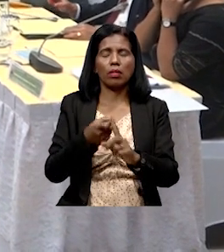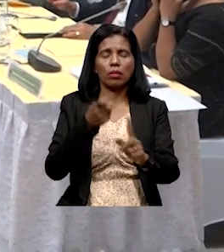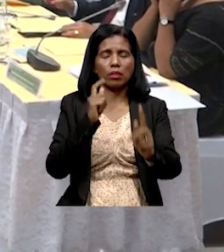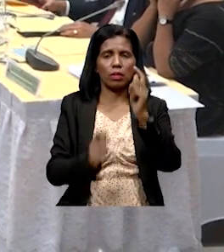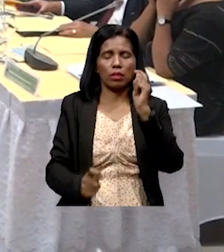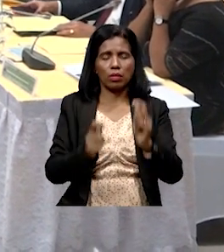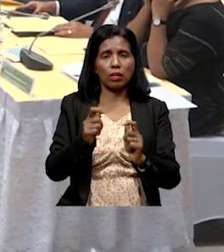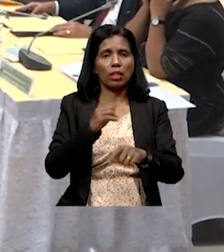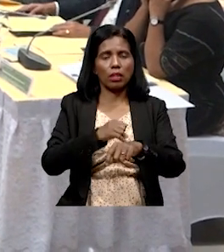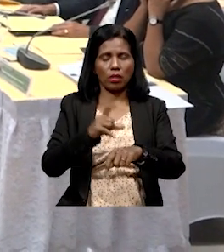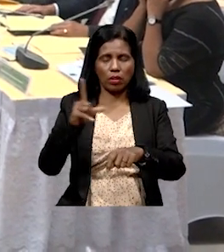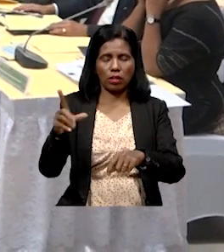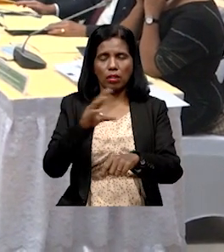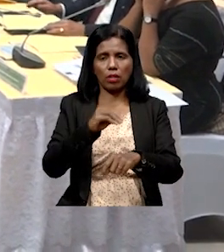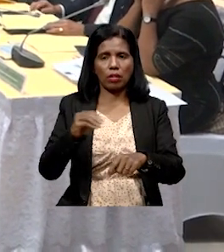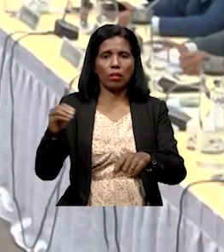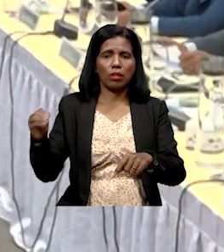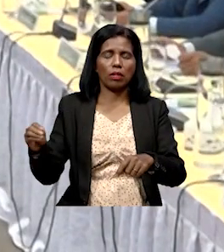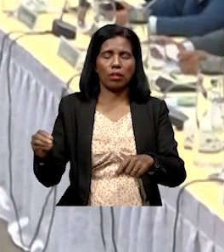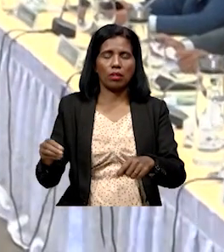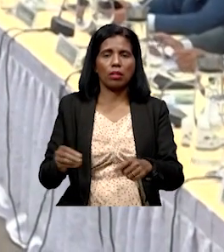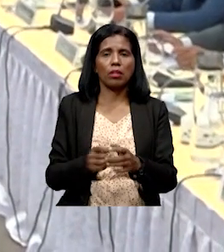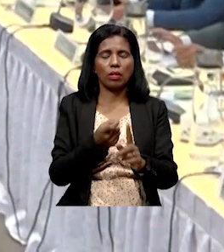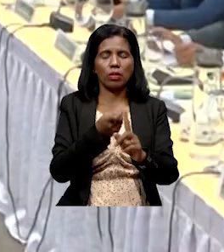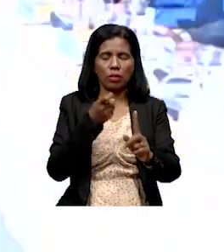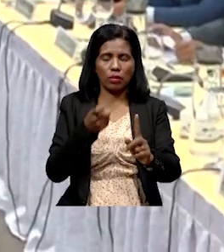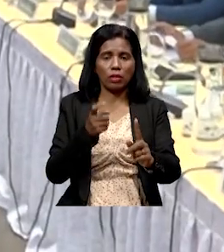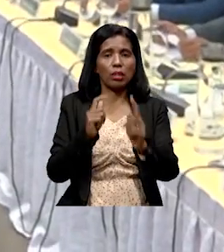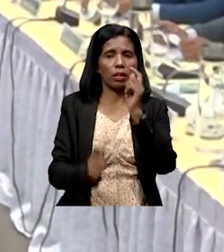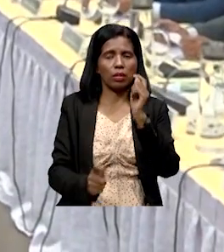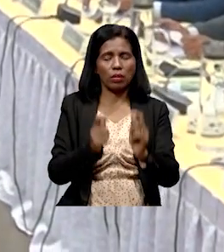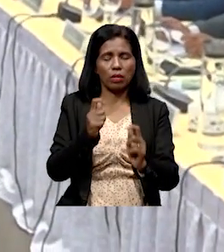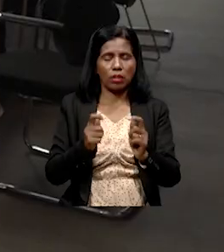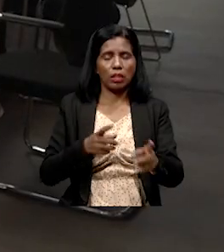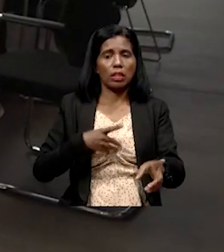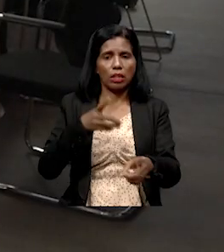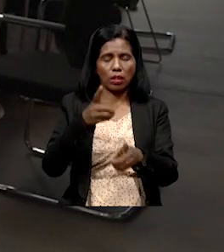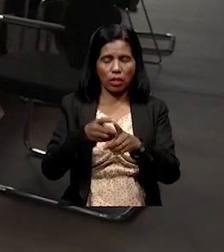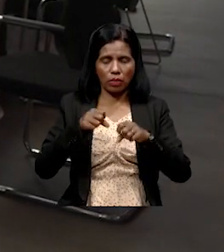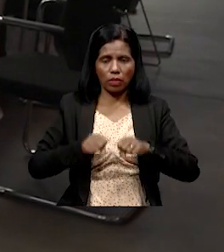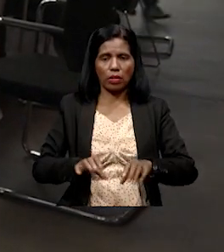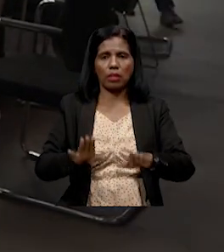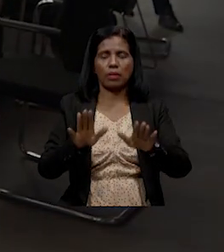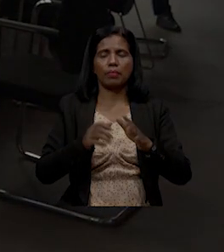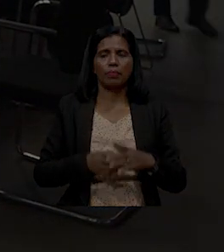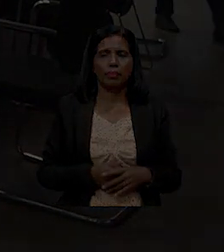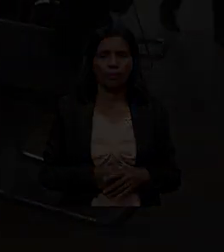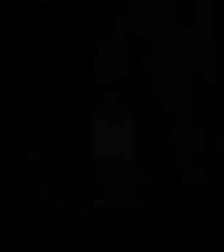Penal Internacional. No privilégio no imunidade Husi Tribunal Direito Tasinian, Agostinho da Costa, GMN.